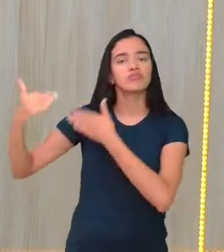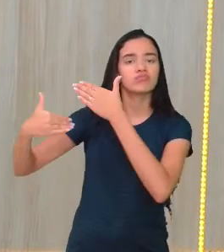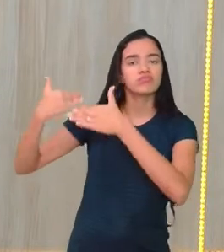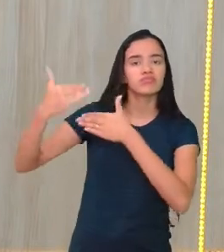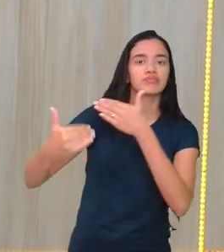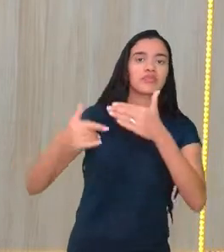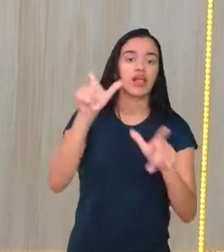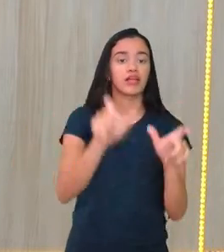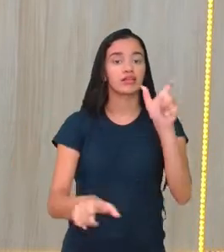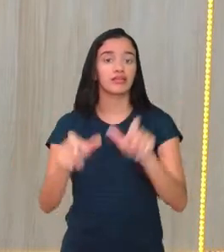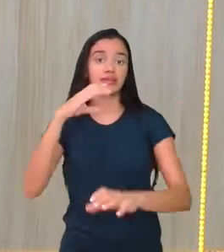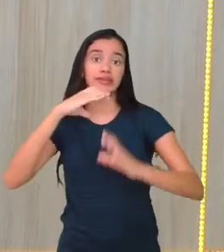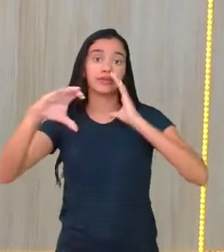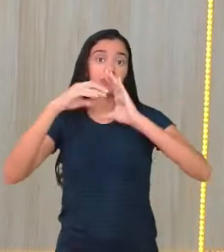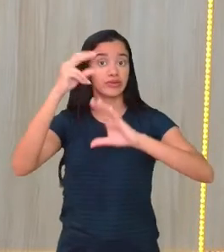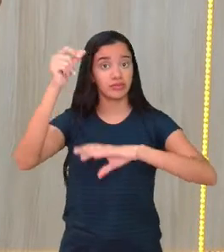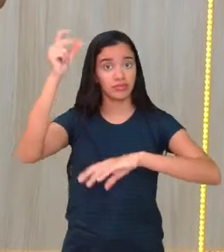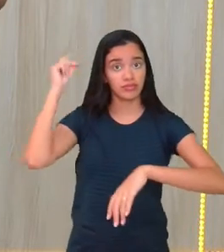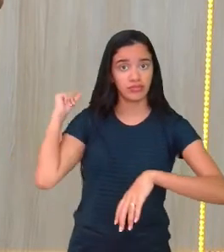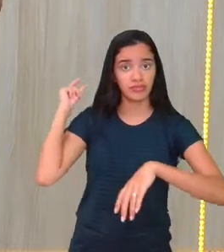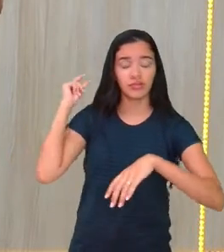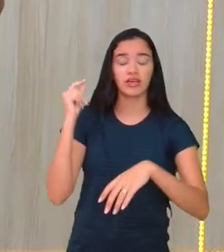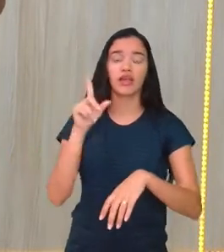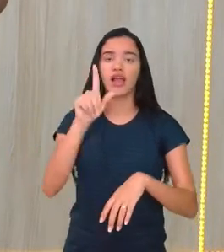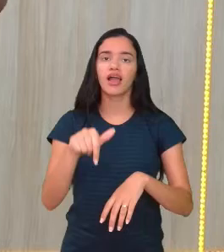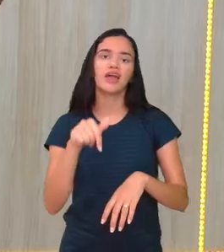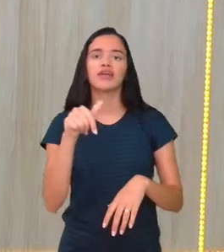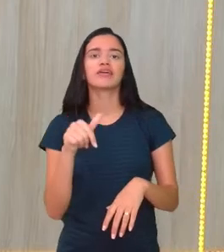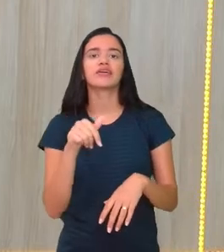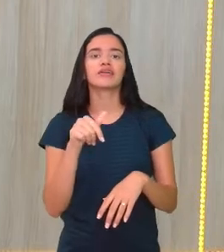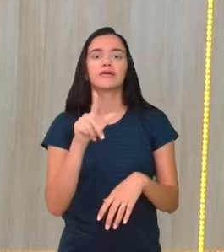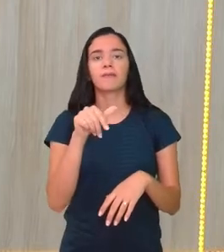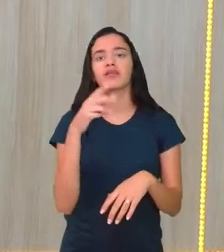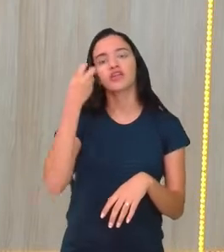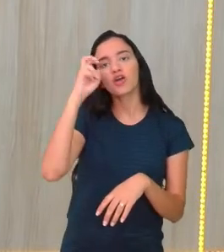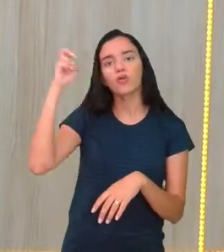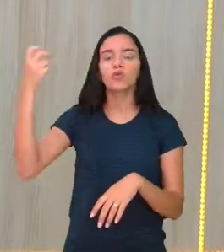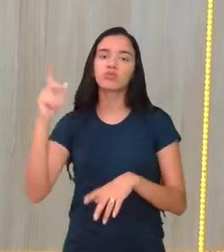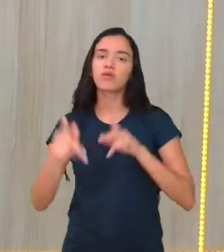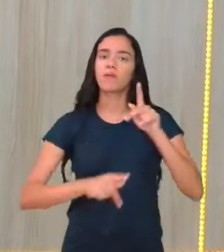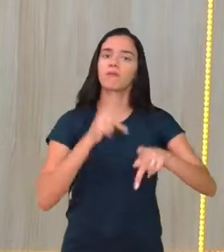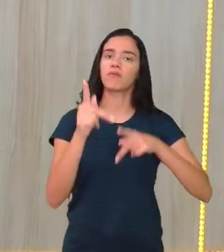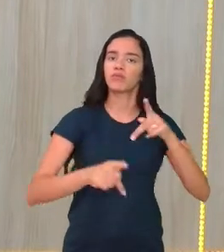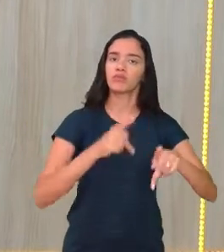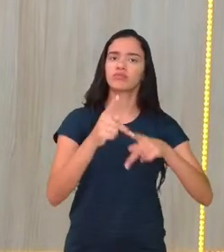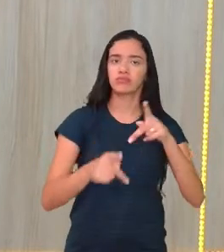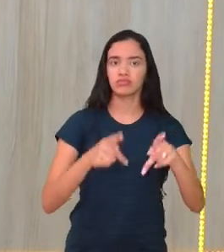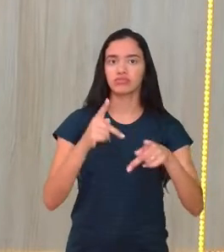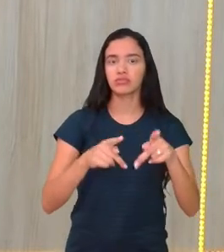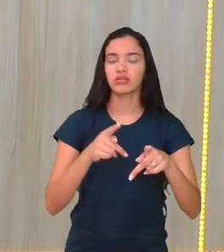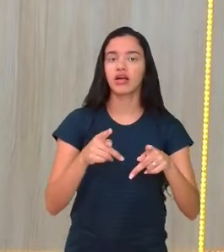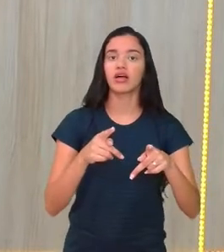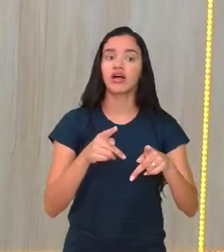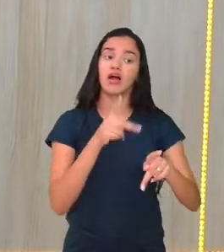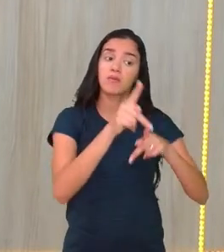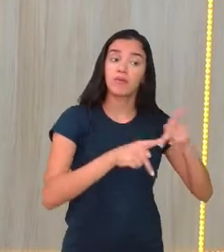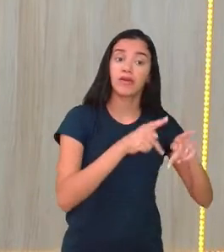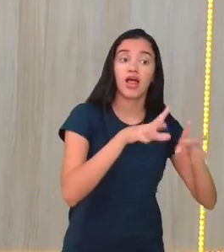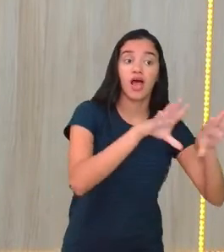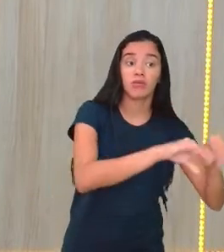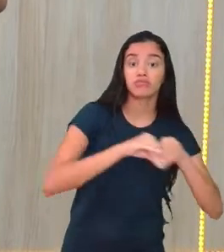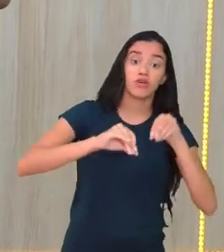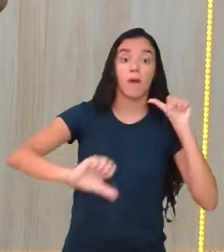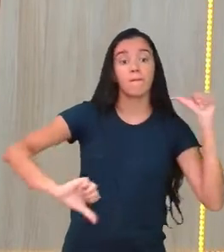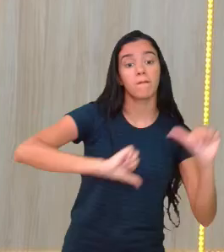cantadores, dos cantores antigos, ela se distingue da cultura popular. Ela sai da cultura popular, mas ela se